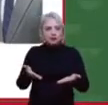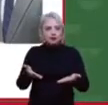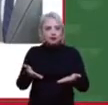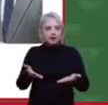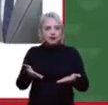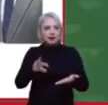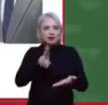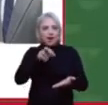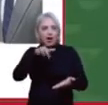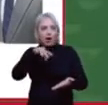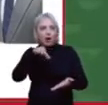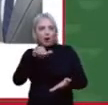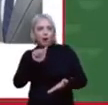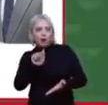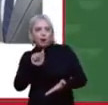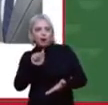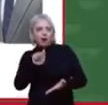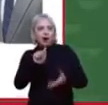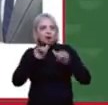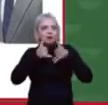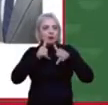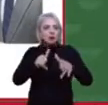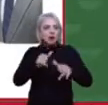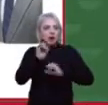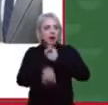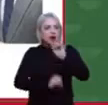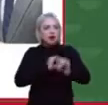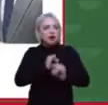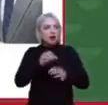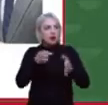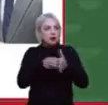urna eletrônica. PT vai atuar